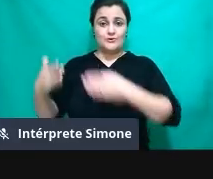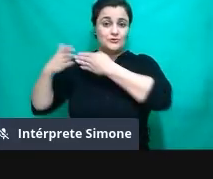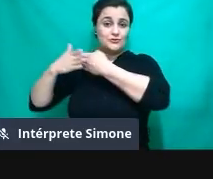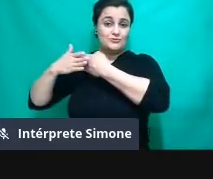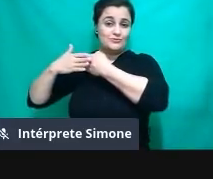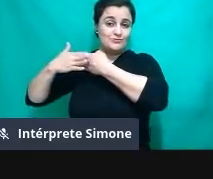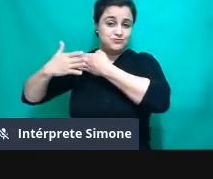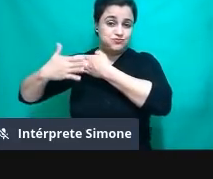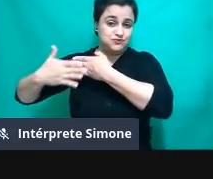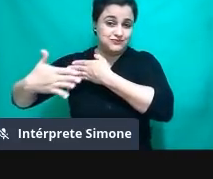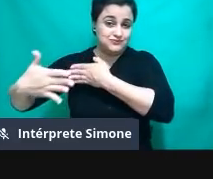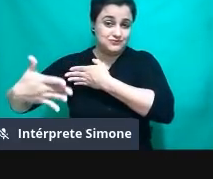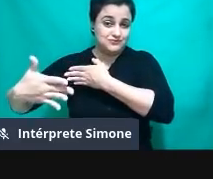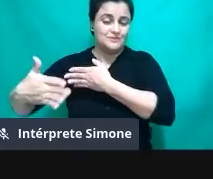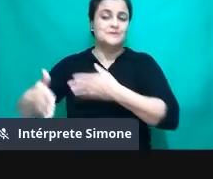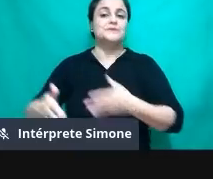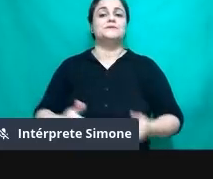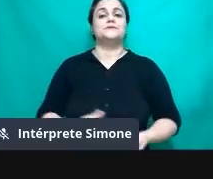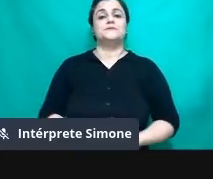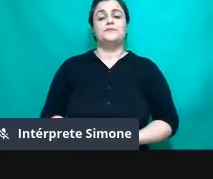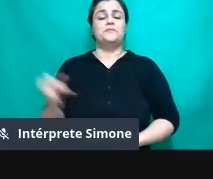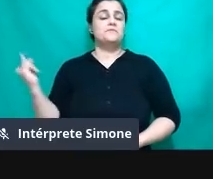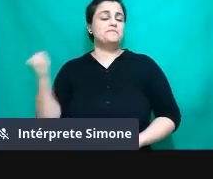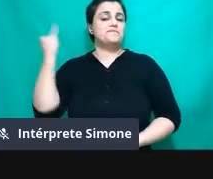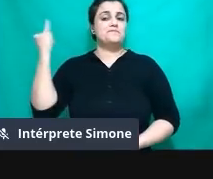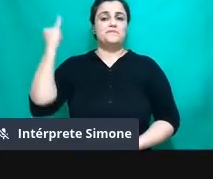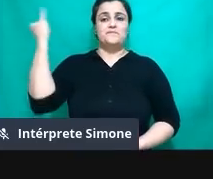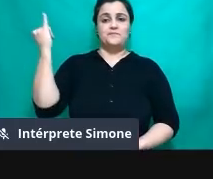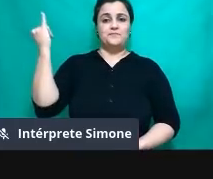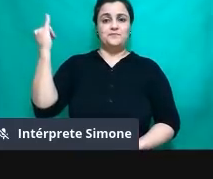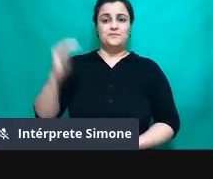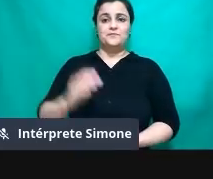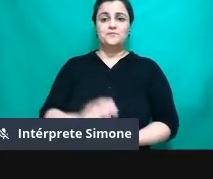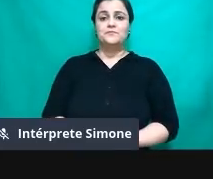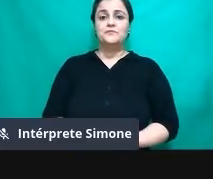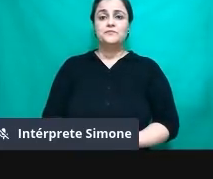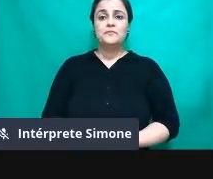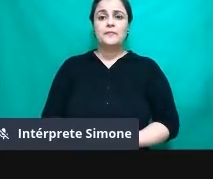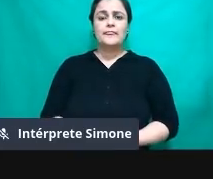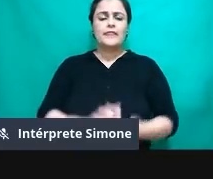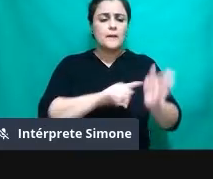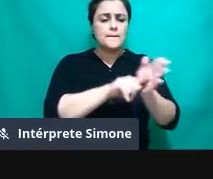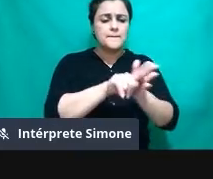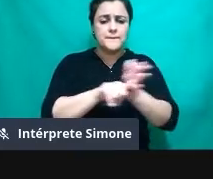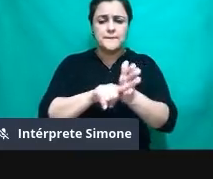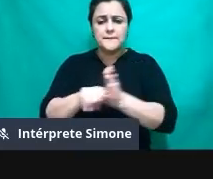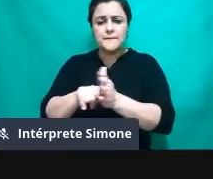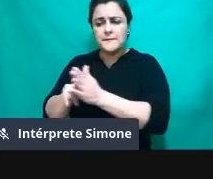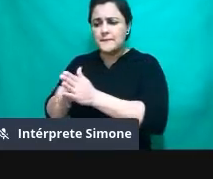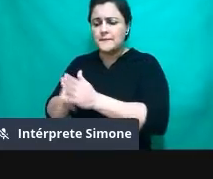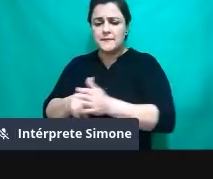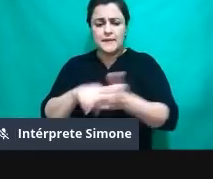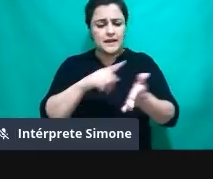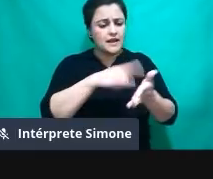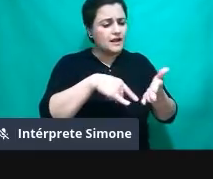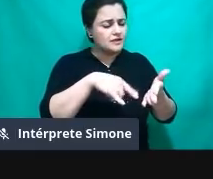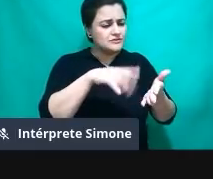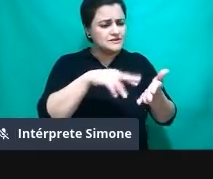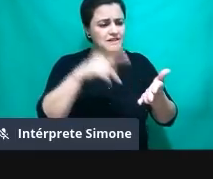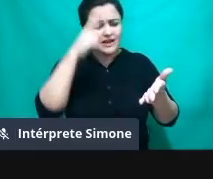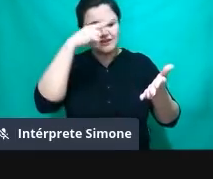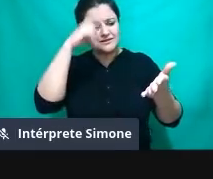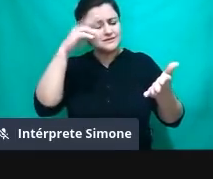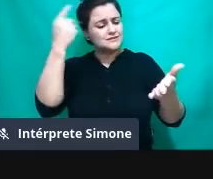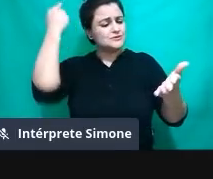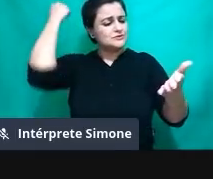fato, diversificar as fontes históricas como os recursos didáticos, né? Eu posso usar livro, eu